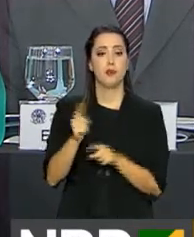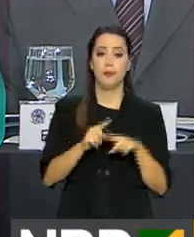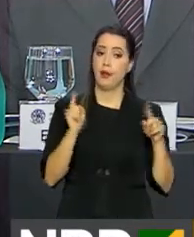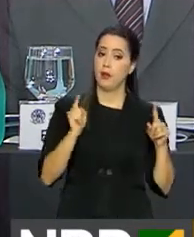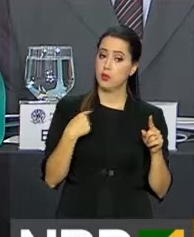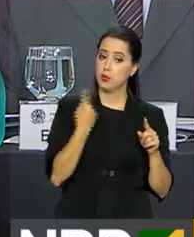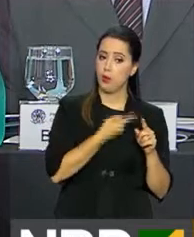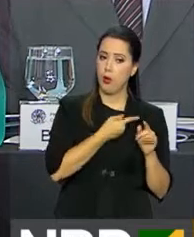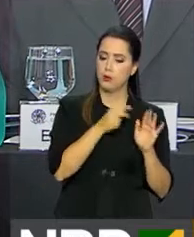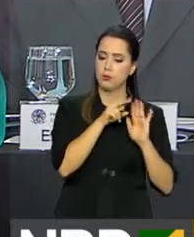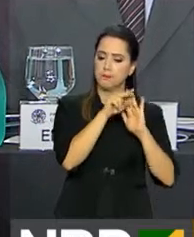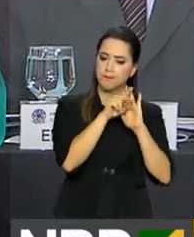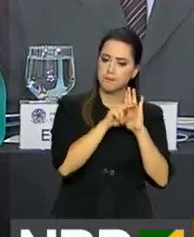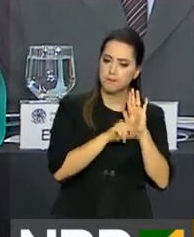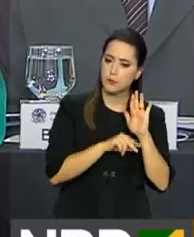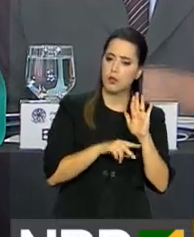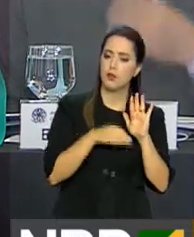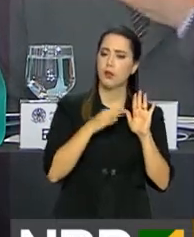que